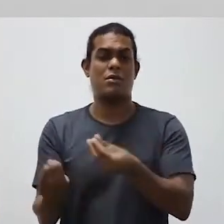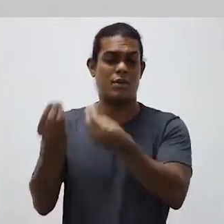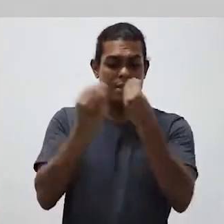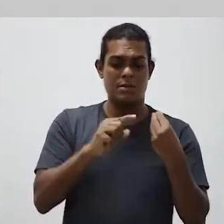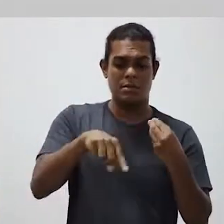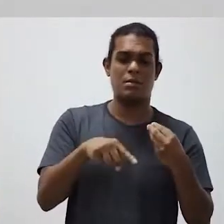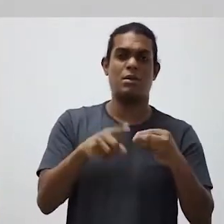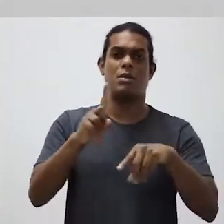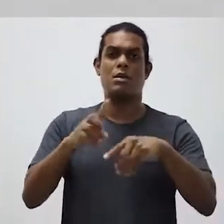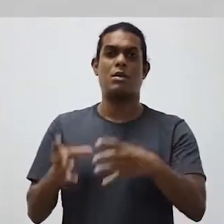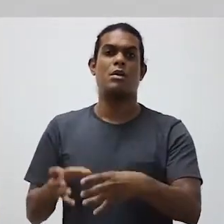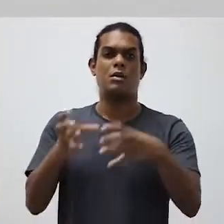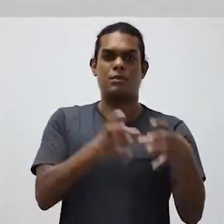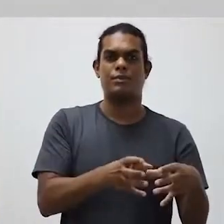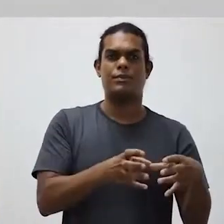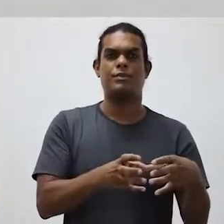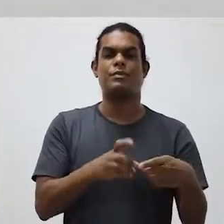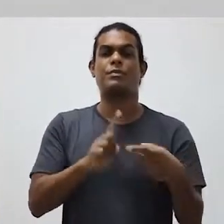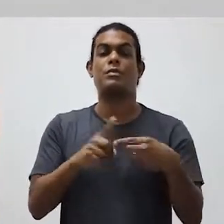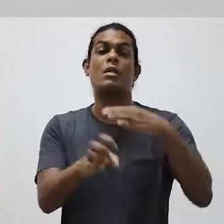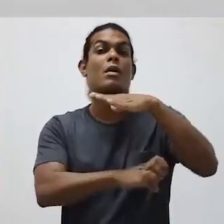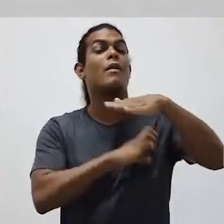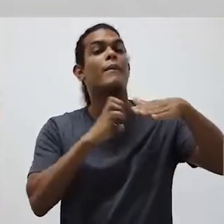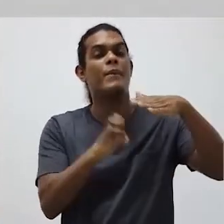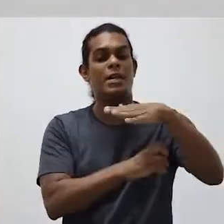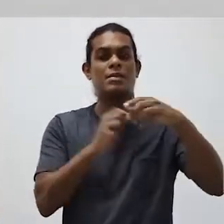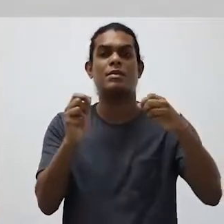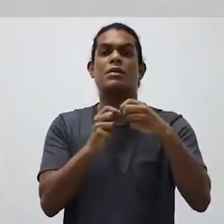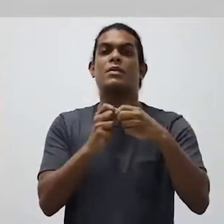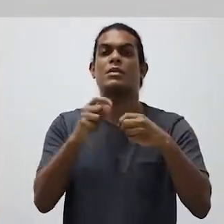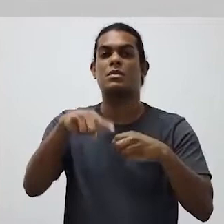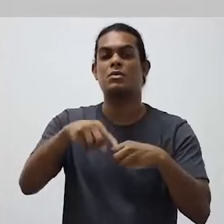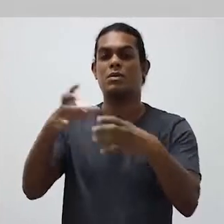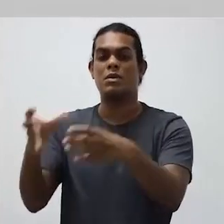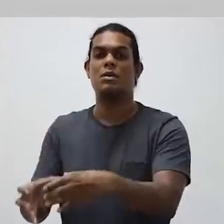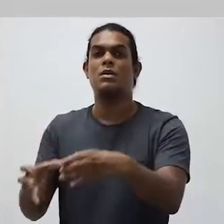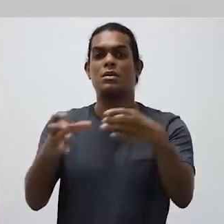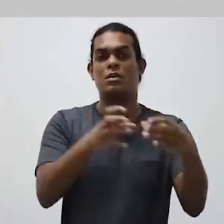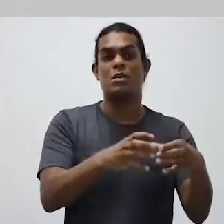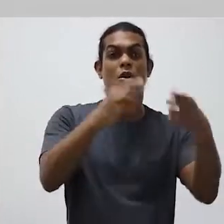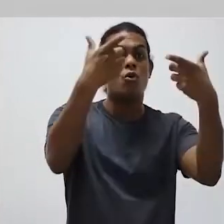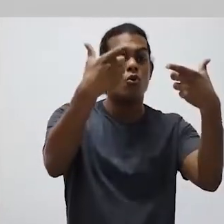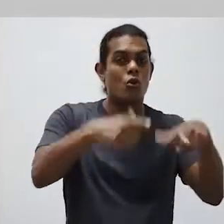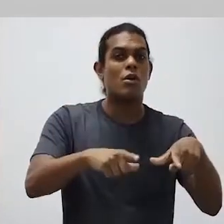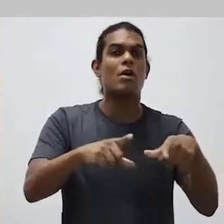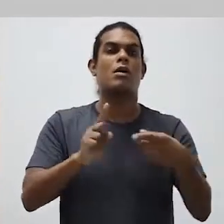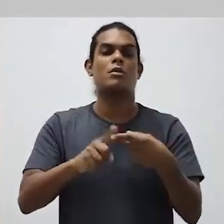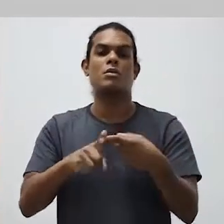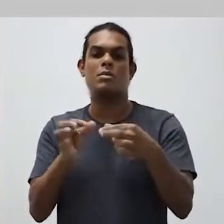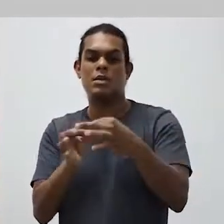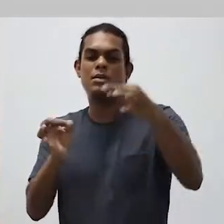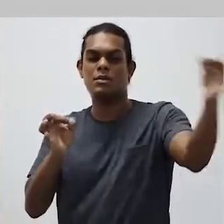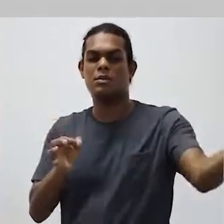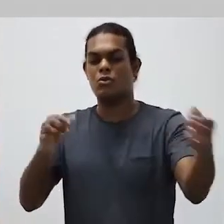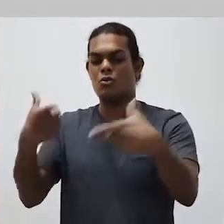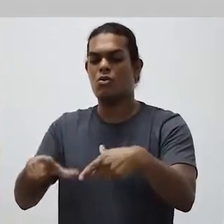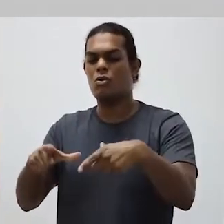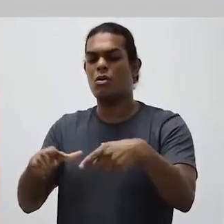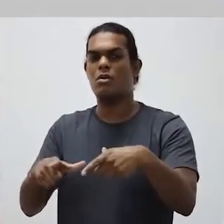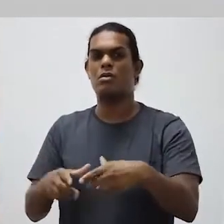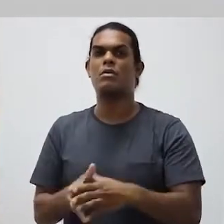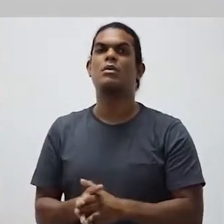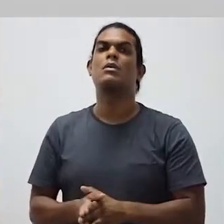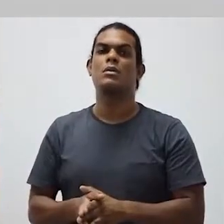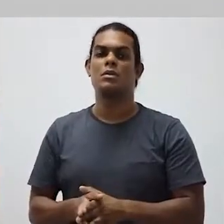é a empresa transportadora, o porto de saída, de desembarque e o porto de embarque,